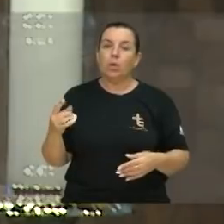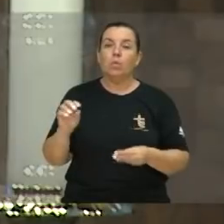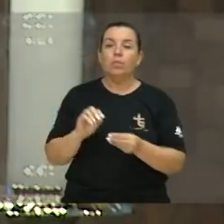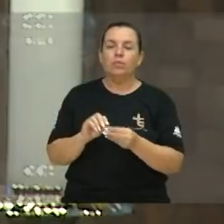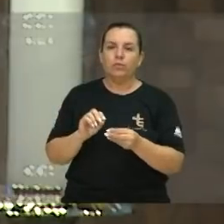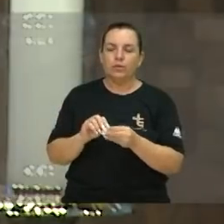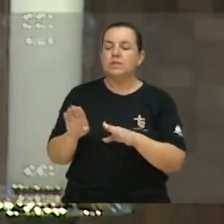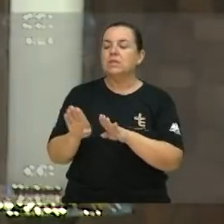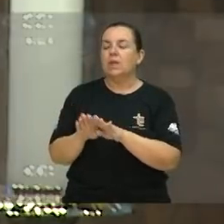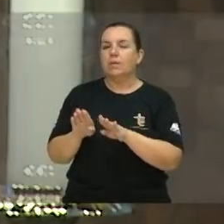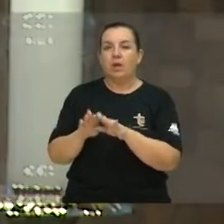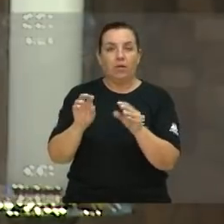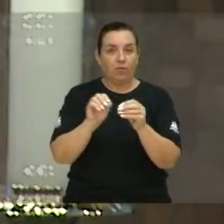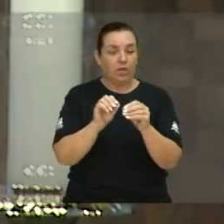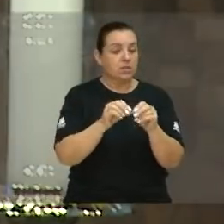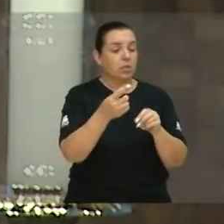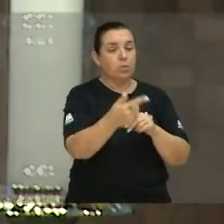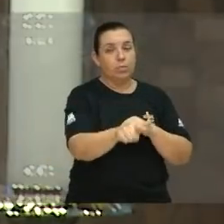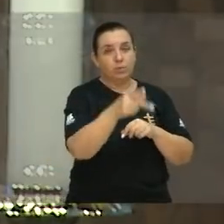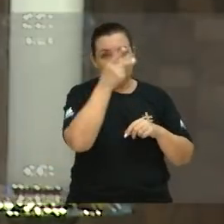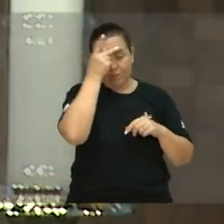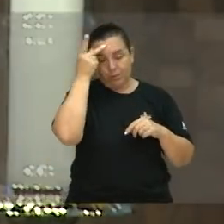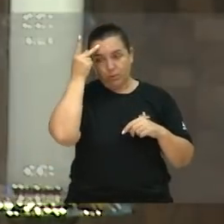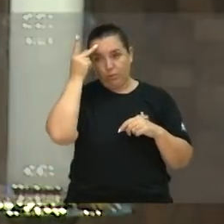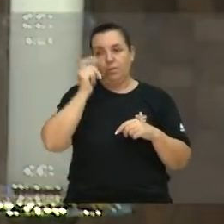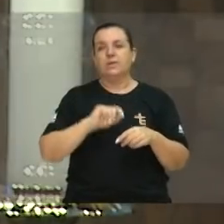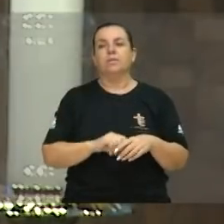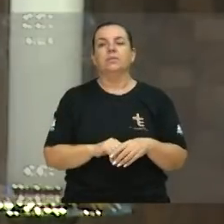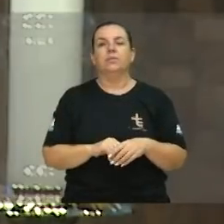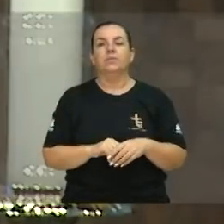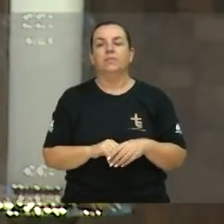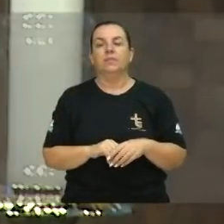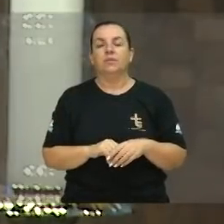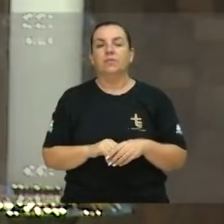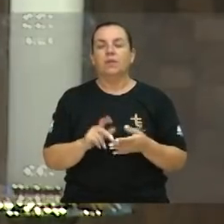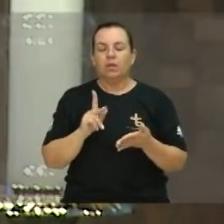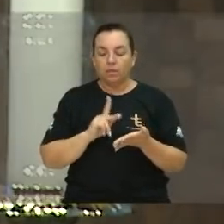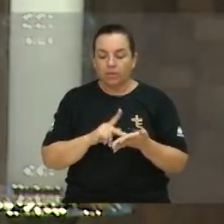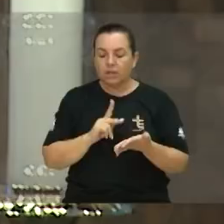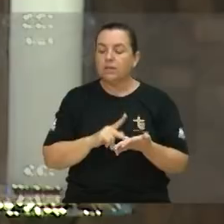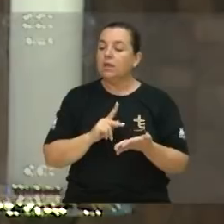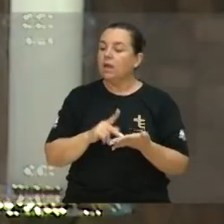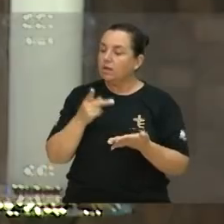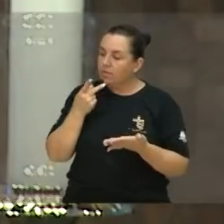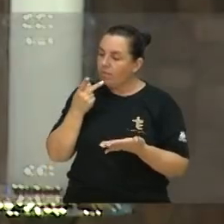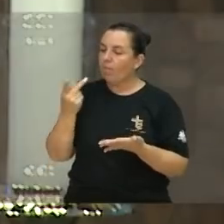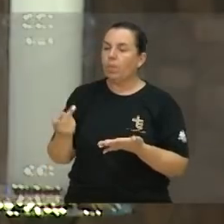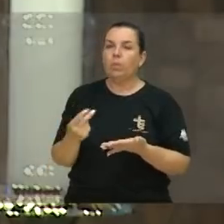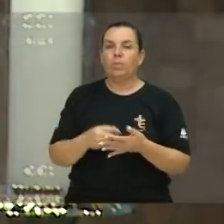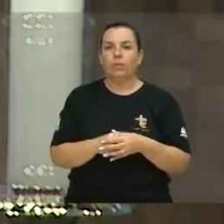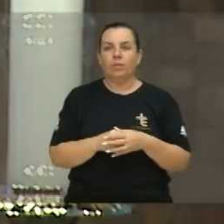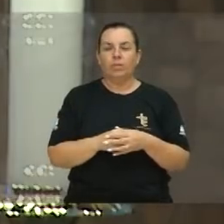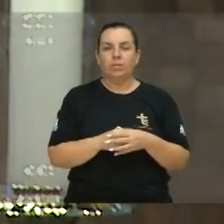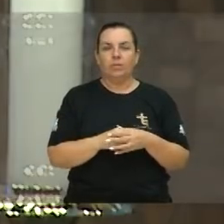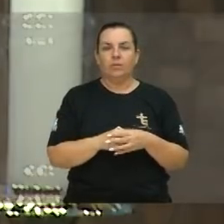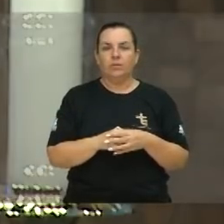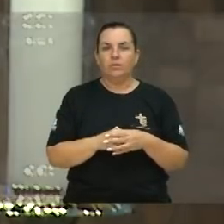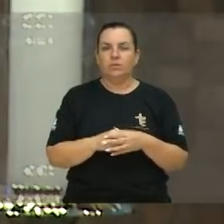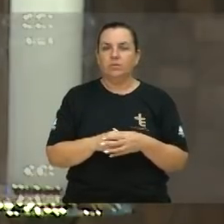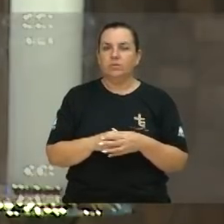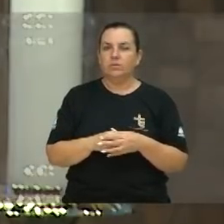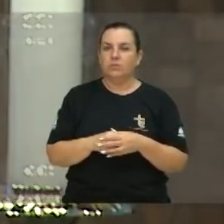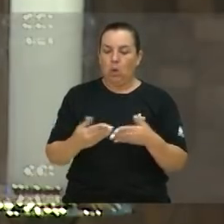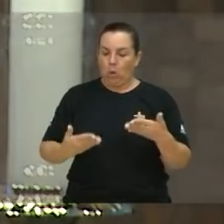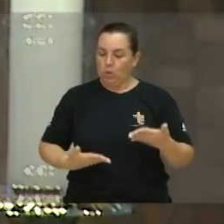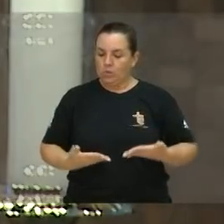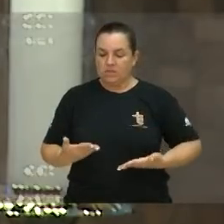fiz também voz o faciais em verdade em verdade vos digo o